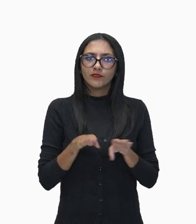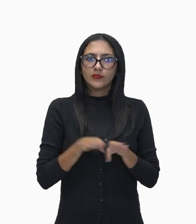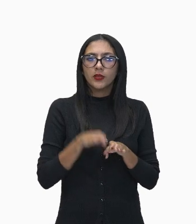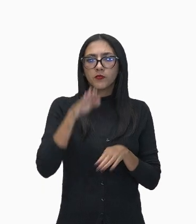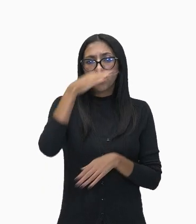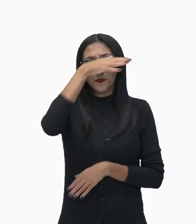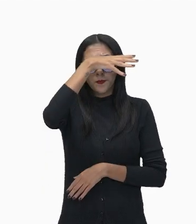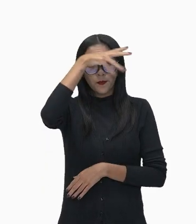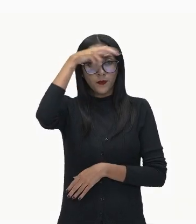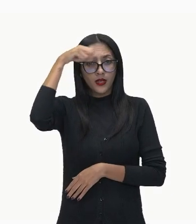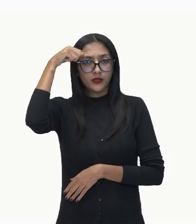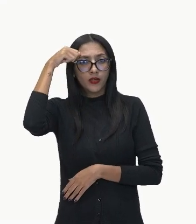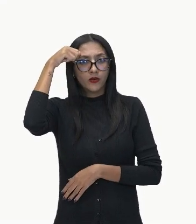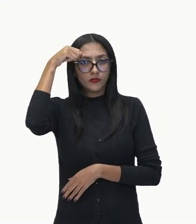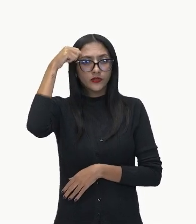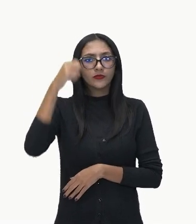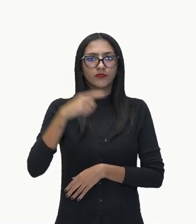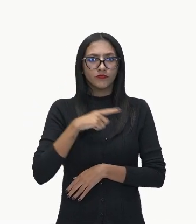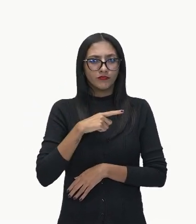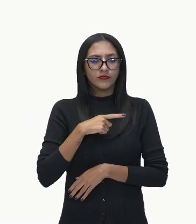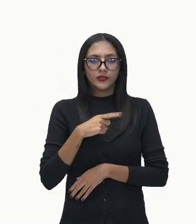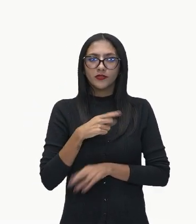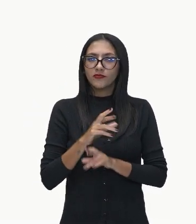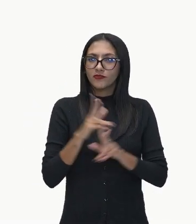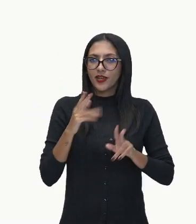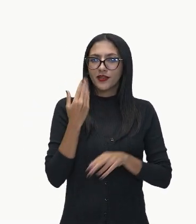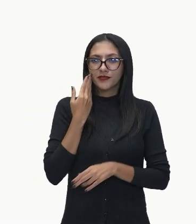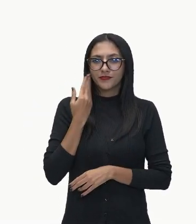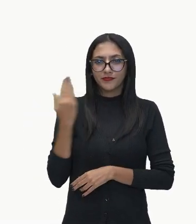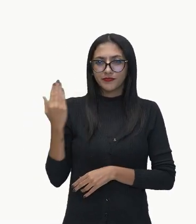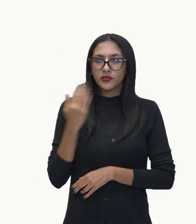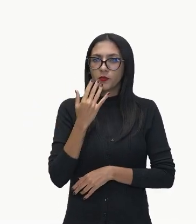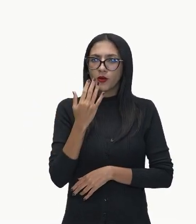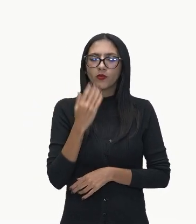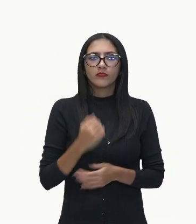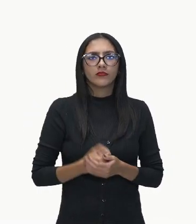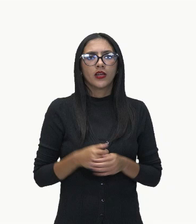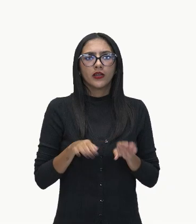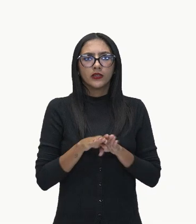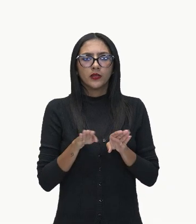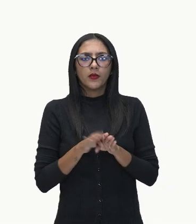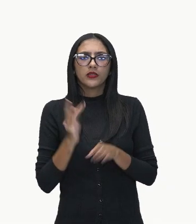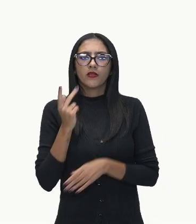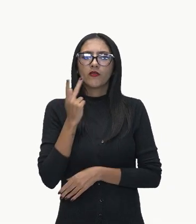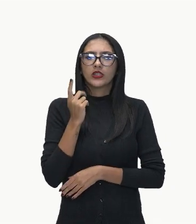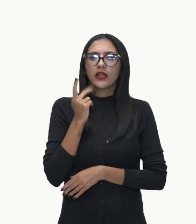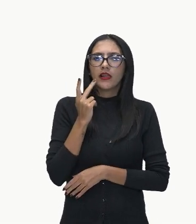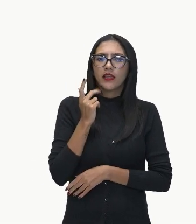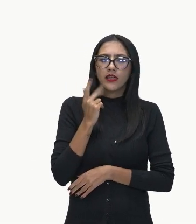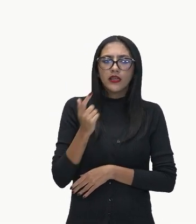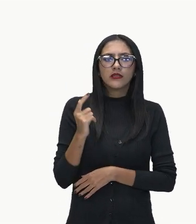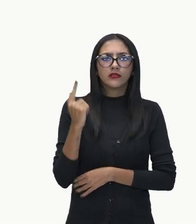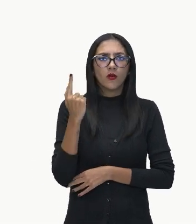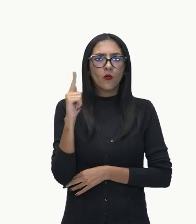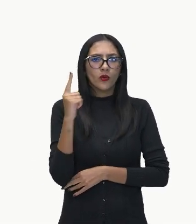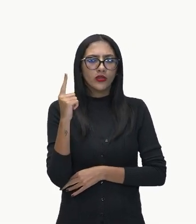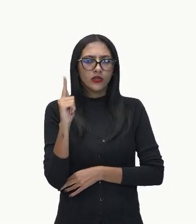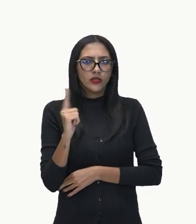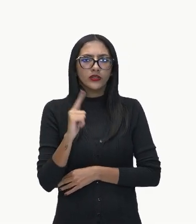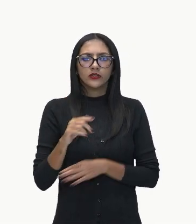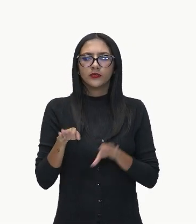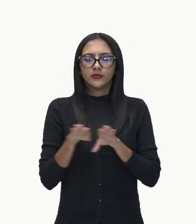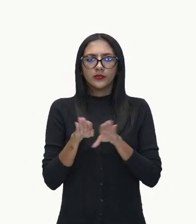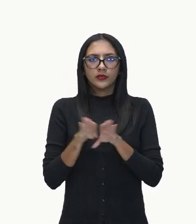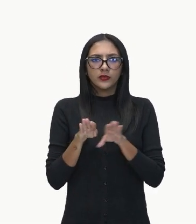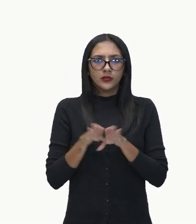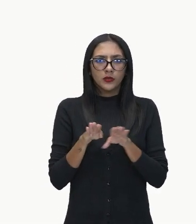inclusive, colocamos aqui numa cor diferente, né? Dentre outras, aí nós temos Fortaleza no Ceará, temos Goiânia em Goiás, temos Porto